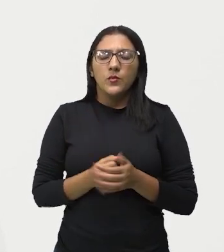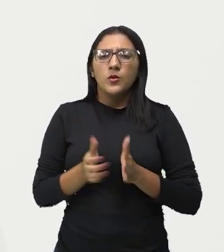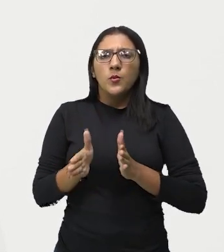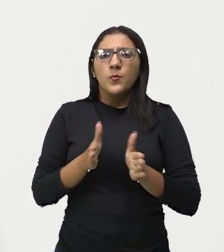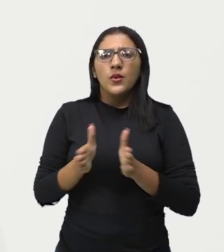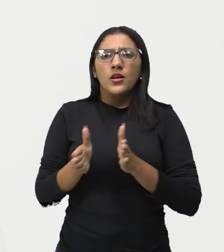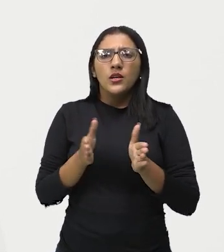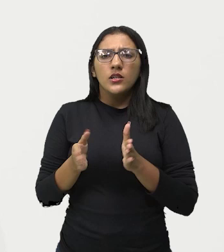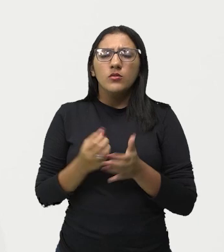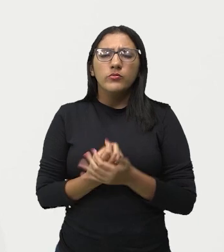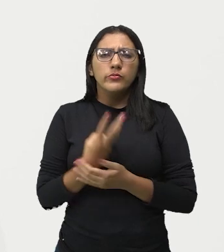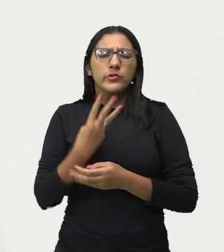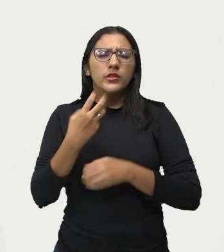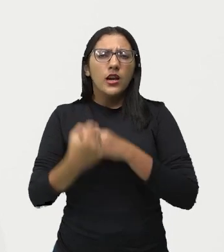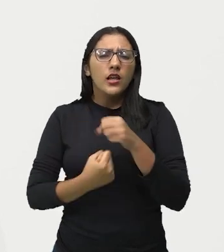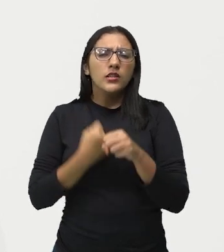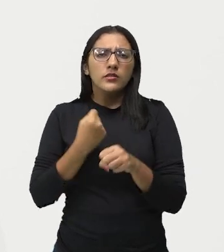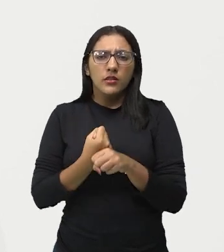Então, 3 anos é o